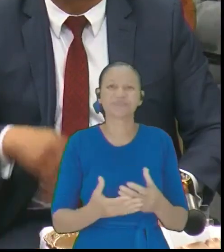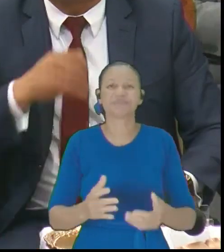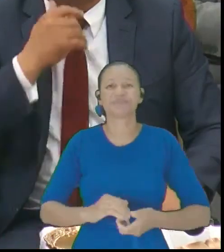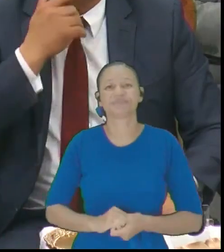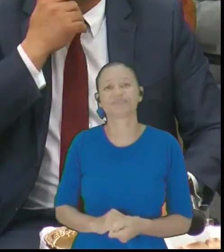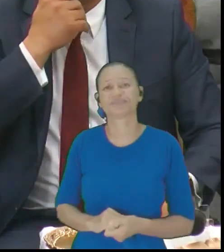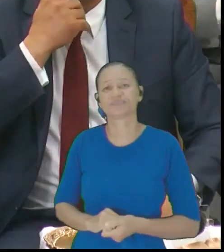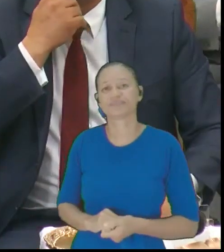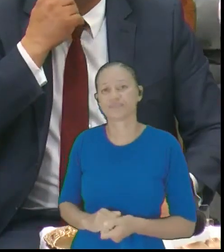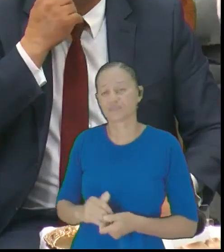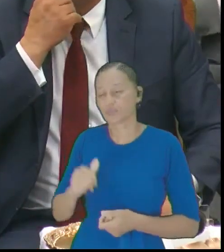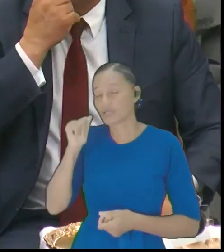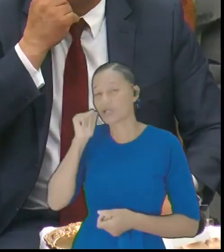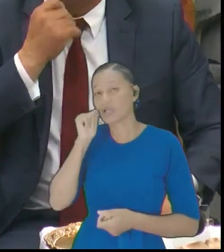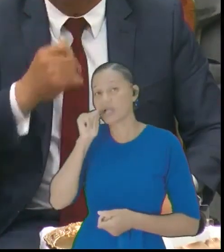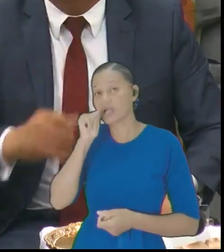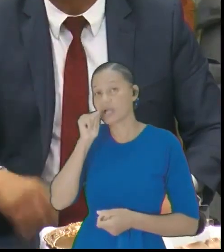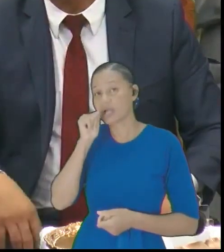A mulher estava